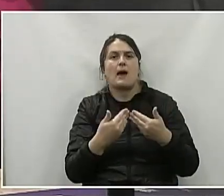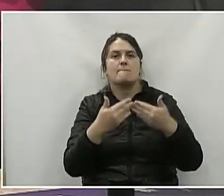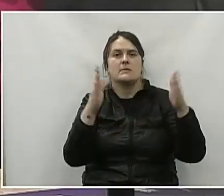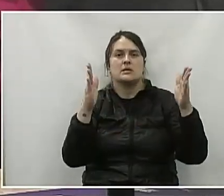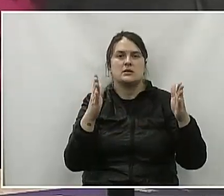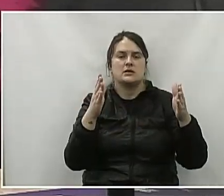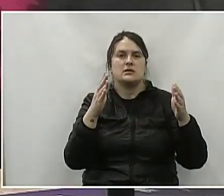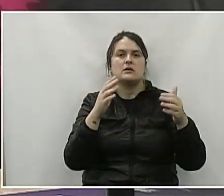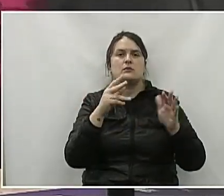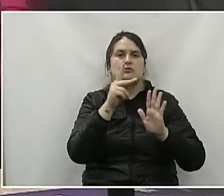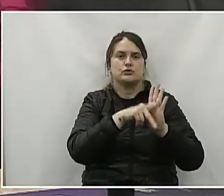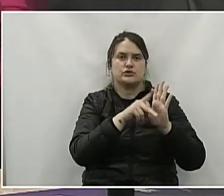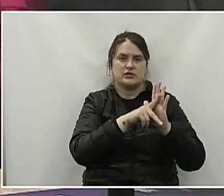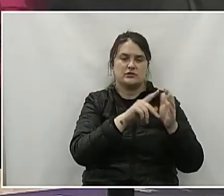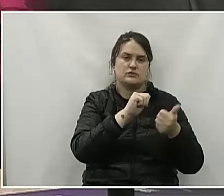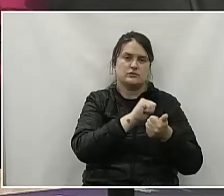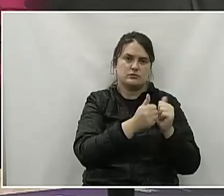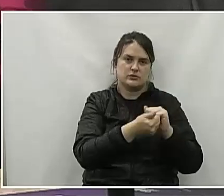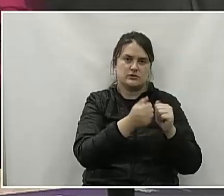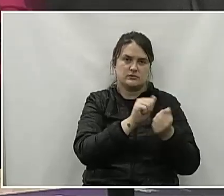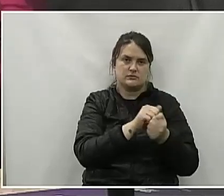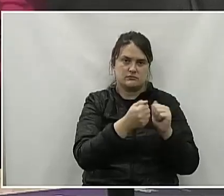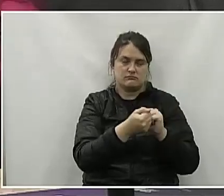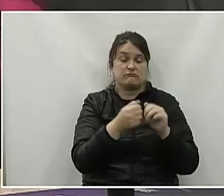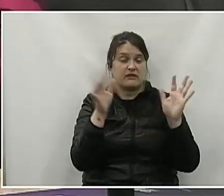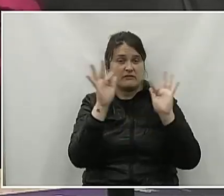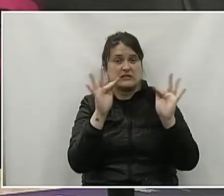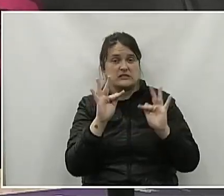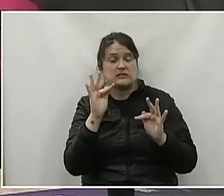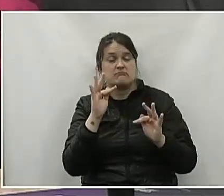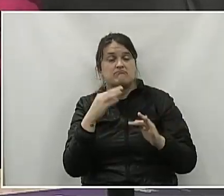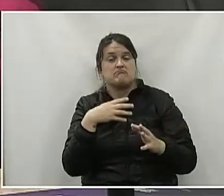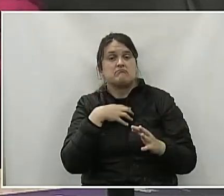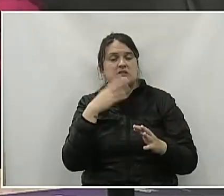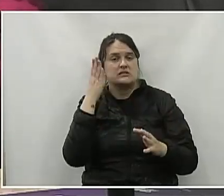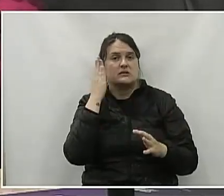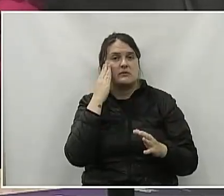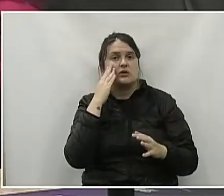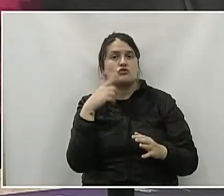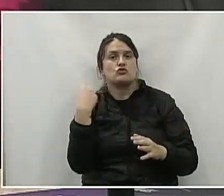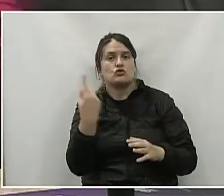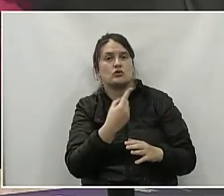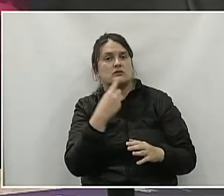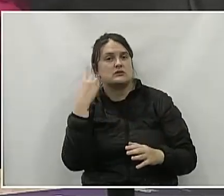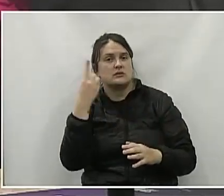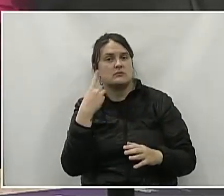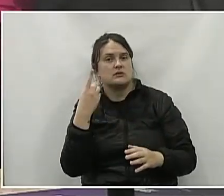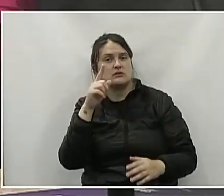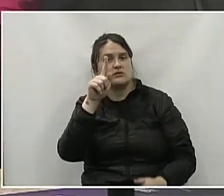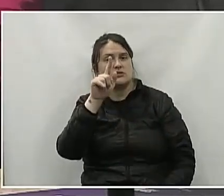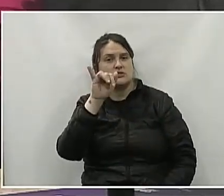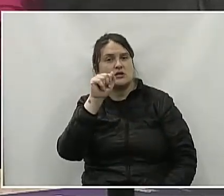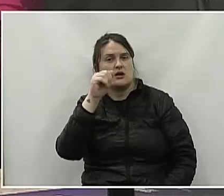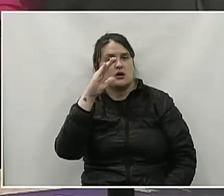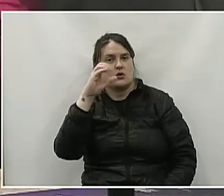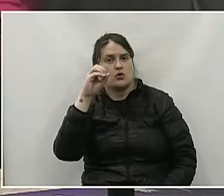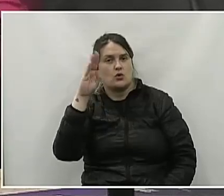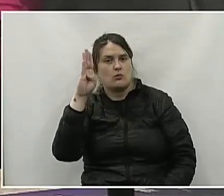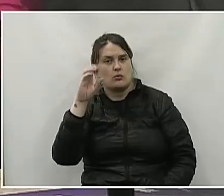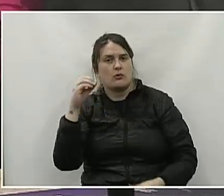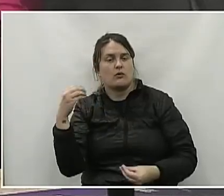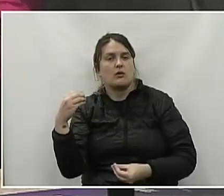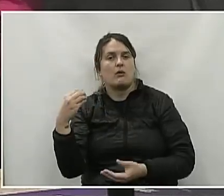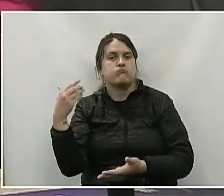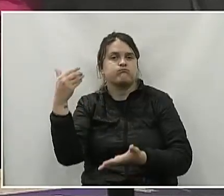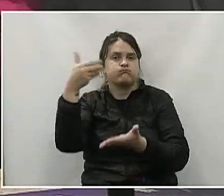inaugurado o Paralímpico. A gente fica muito feliz que saber que o nosso deputado Fernando Jacobo do PL mandou recurso para